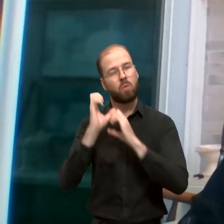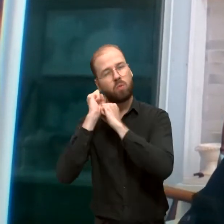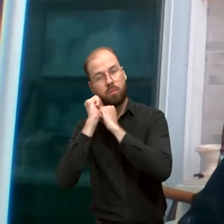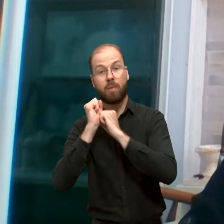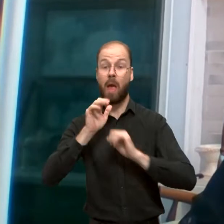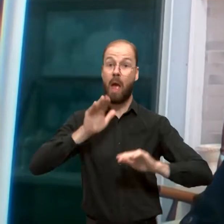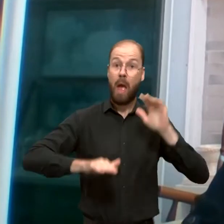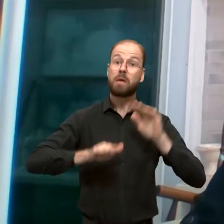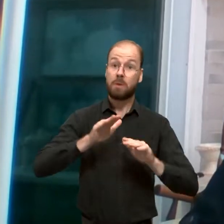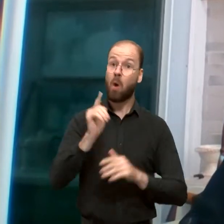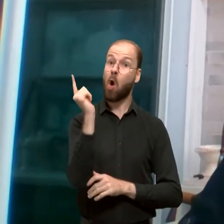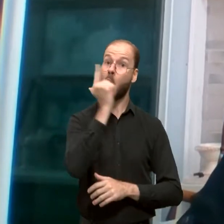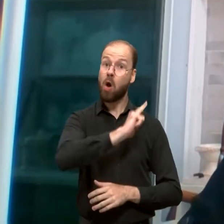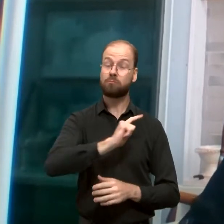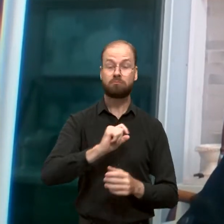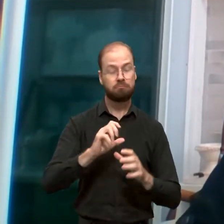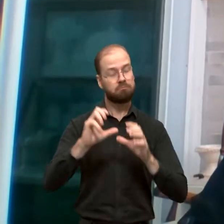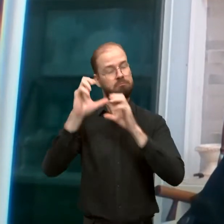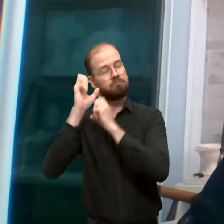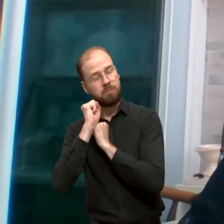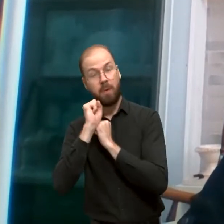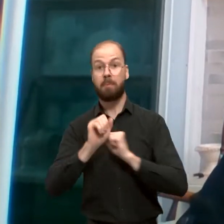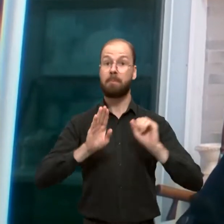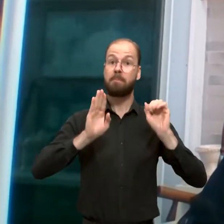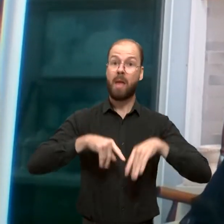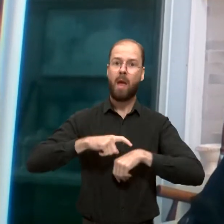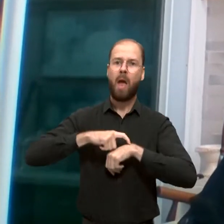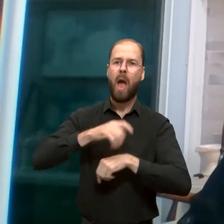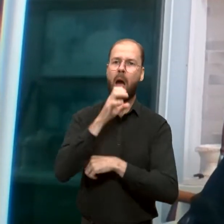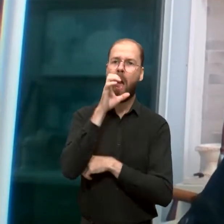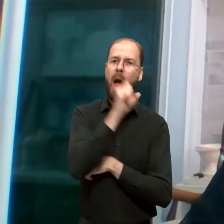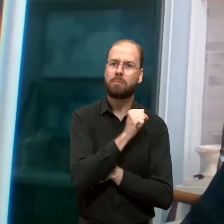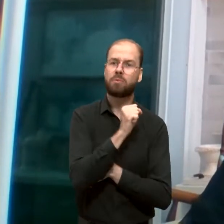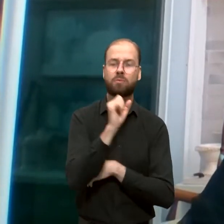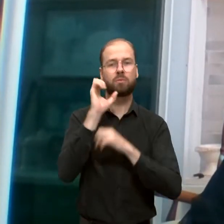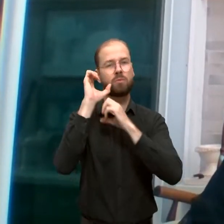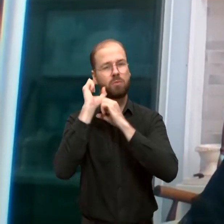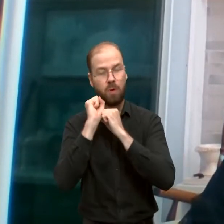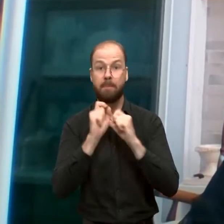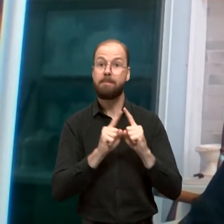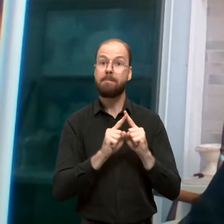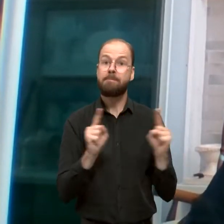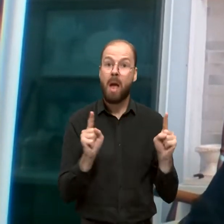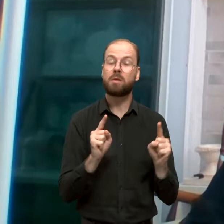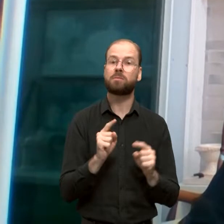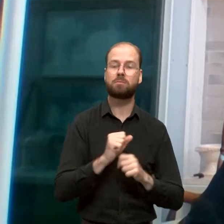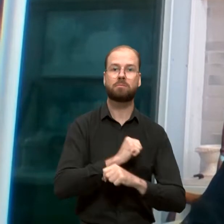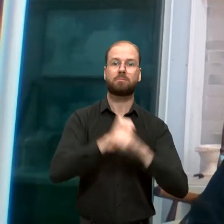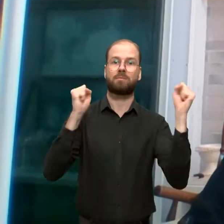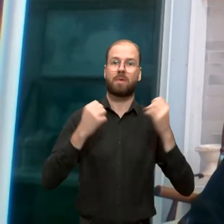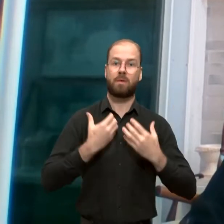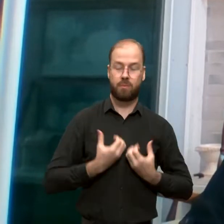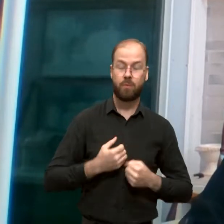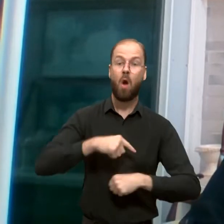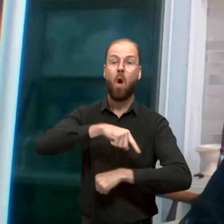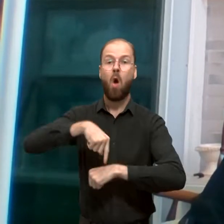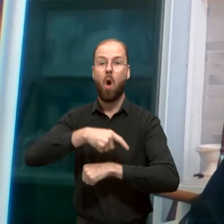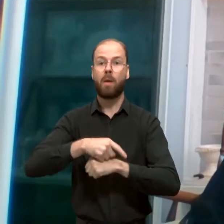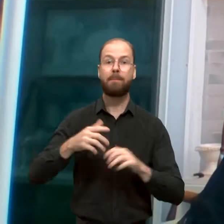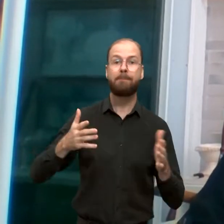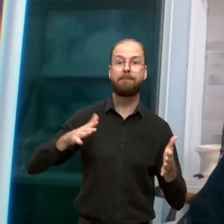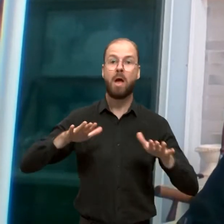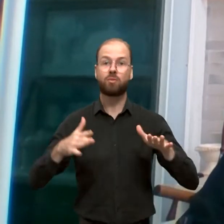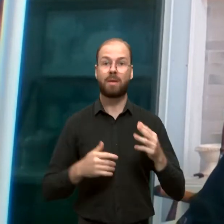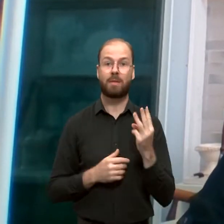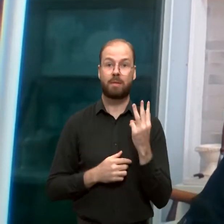não demora a pegar no sono. O tempo natural e fisiológico de a gente deitar e adormecer é em torno de 30